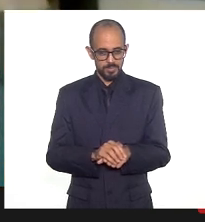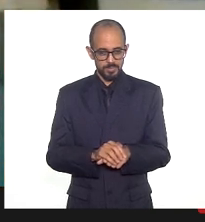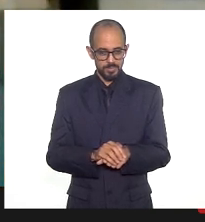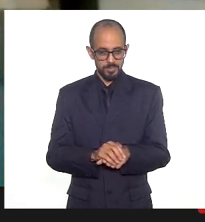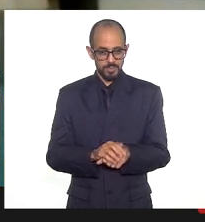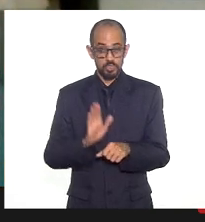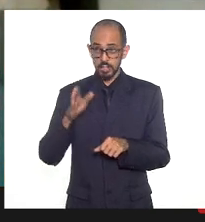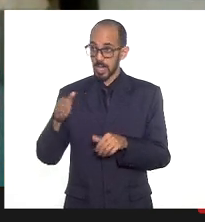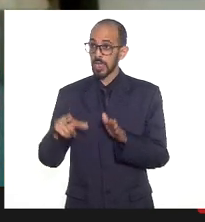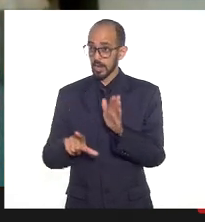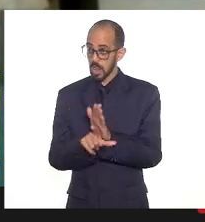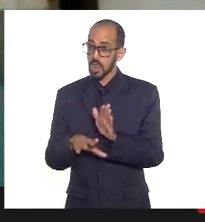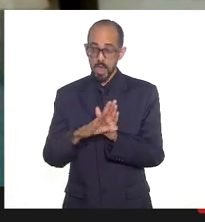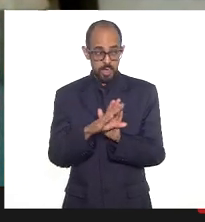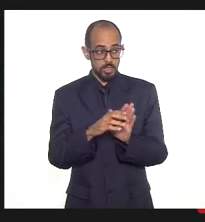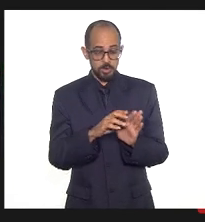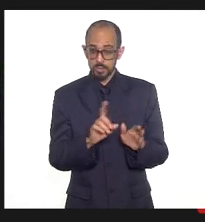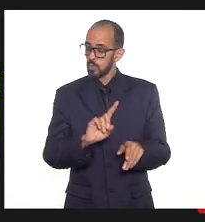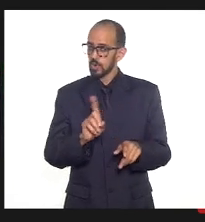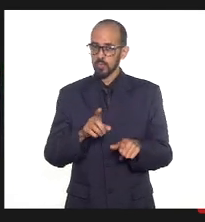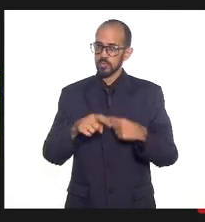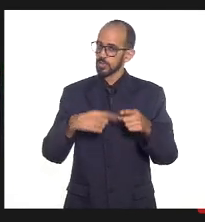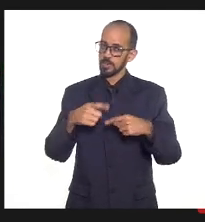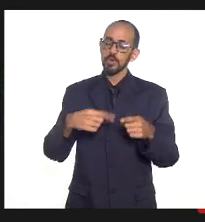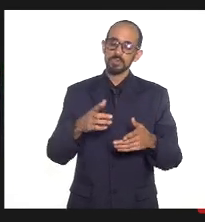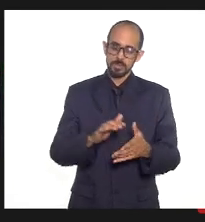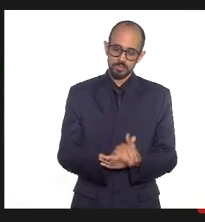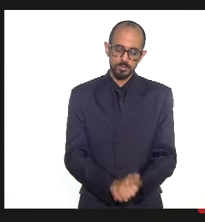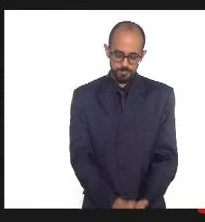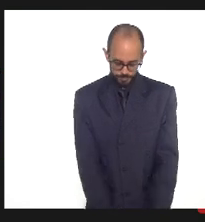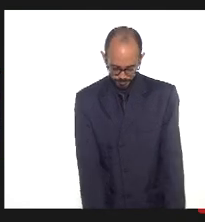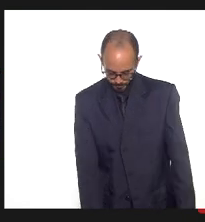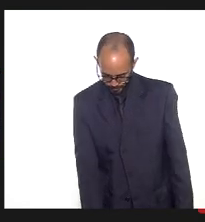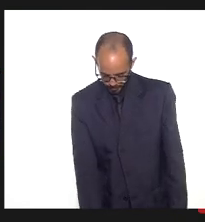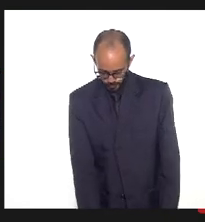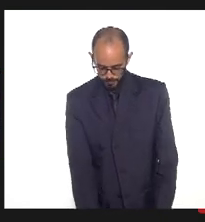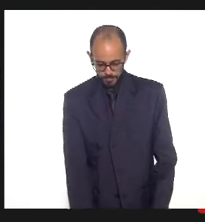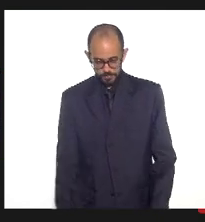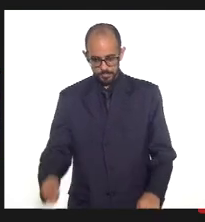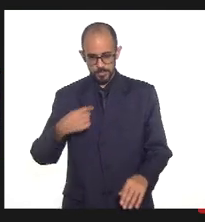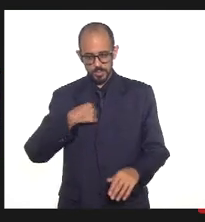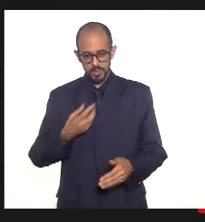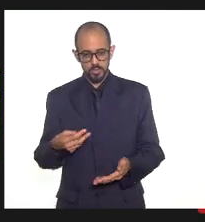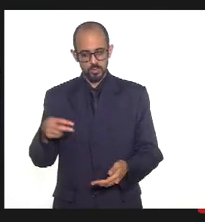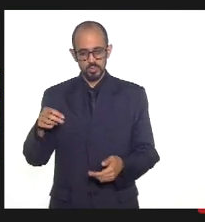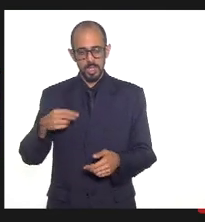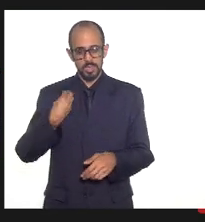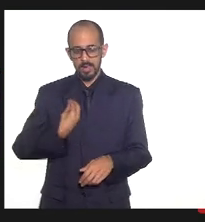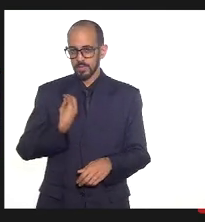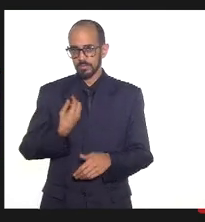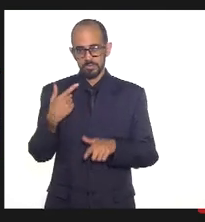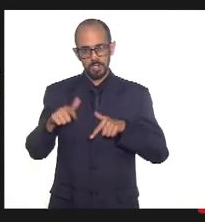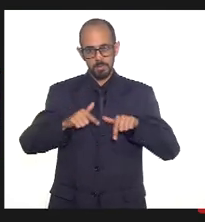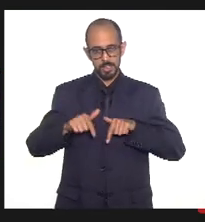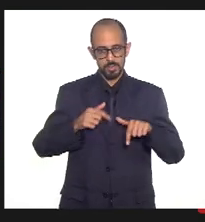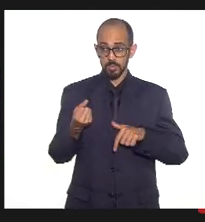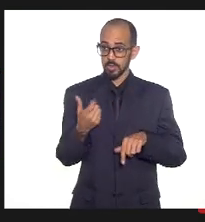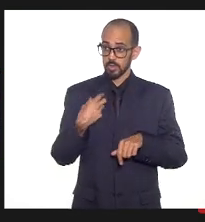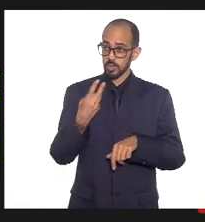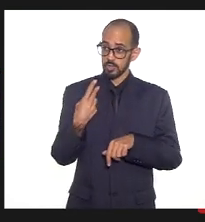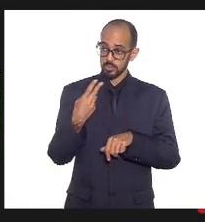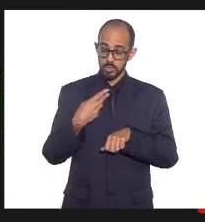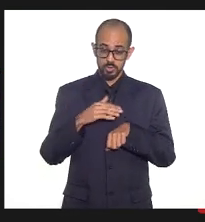altura. Não, a lei foi depois. A lei foi depois. Eu já estava lá quando a gente conversou e você